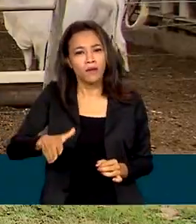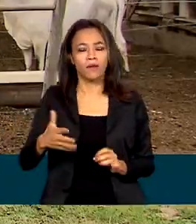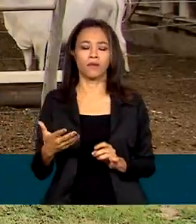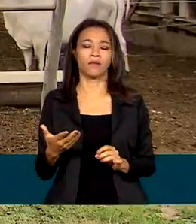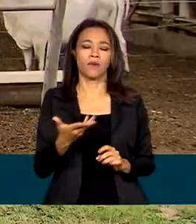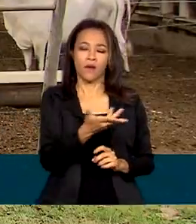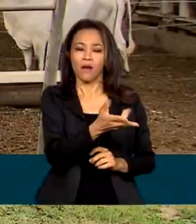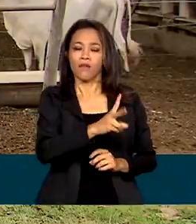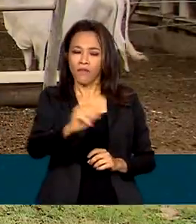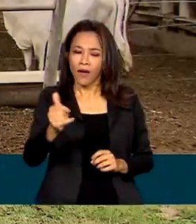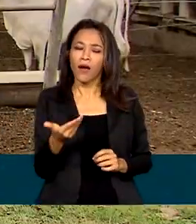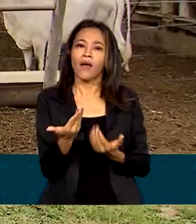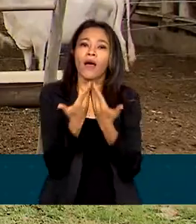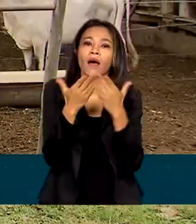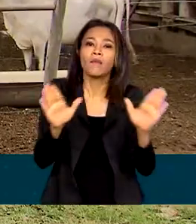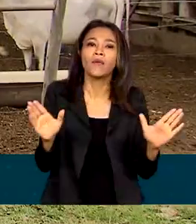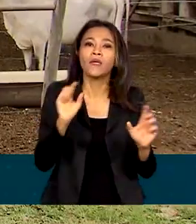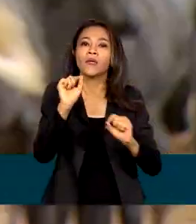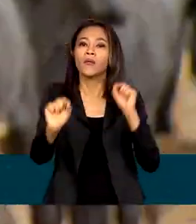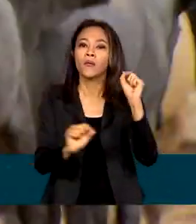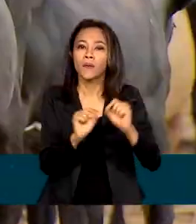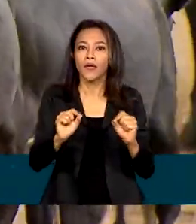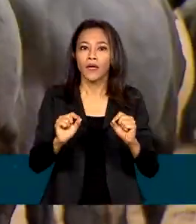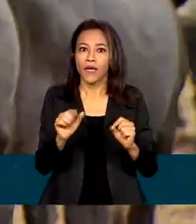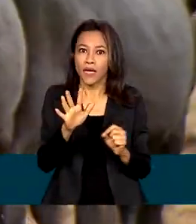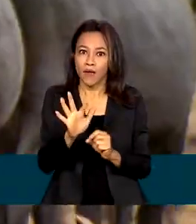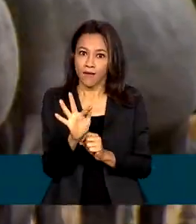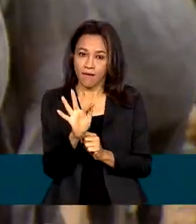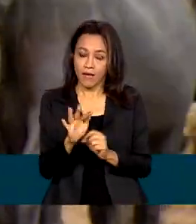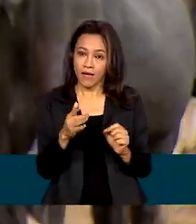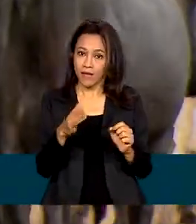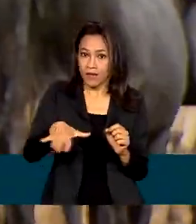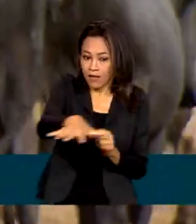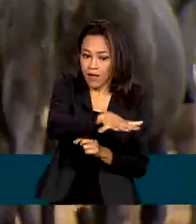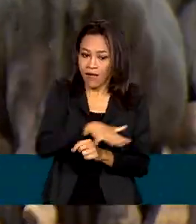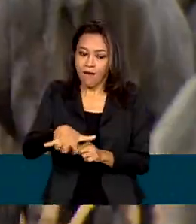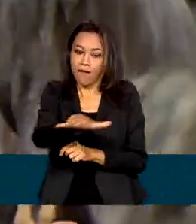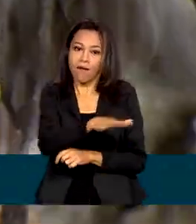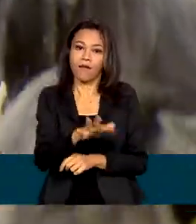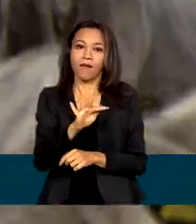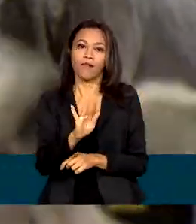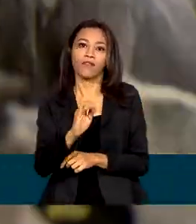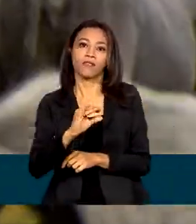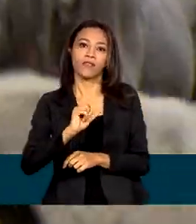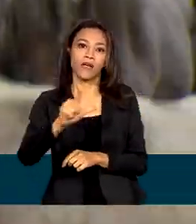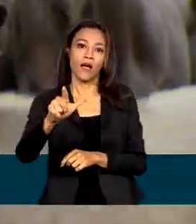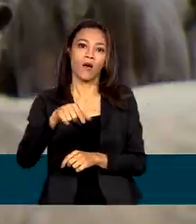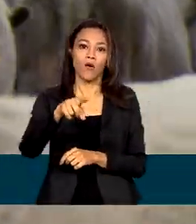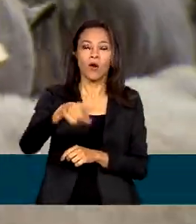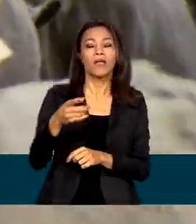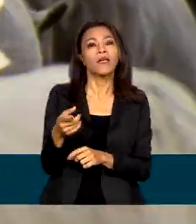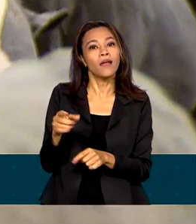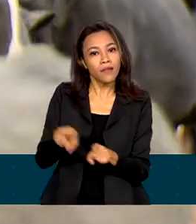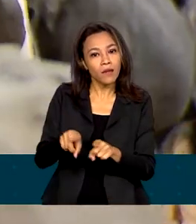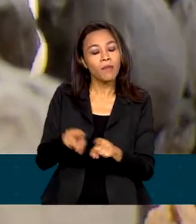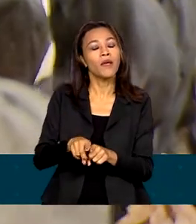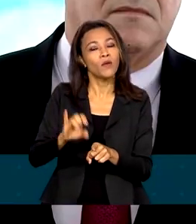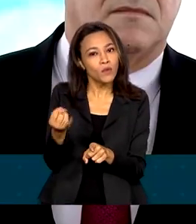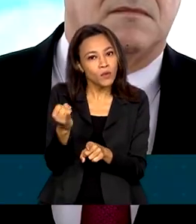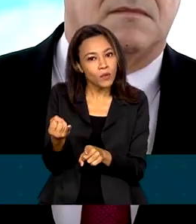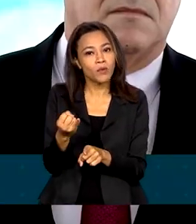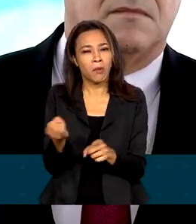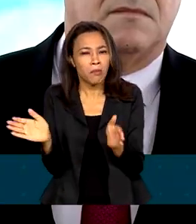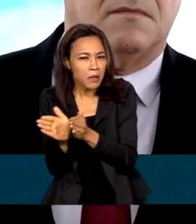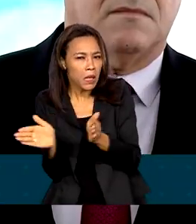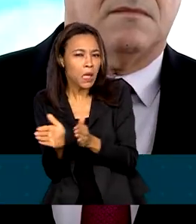abrir espaço fiscal para que a equalização de taxas de juros para pequenos e médios produtores. E como o presidente disse,